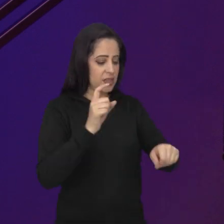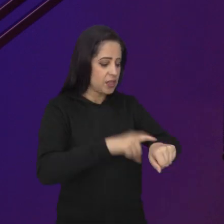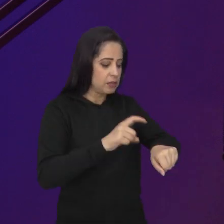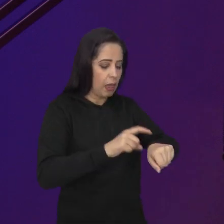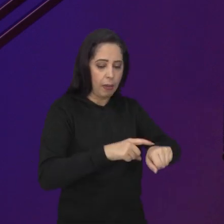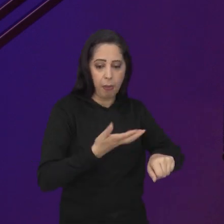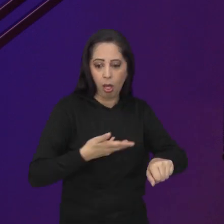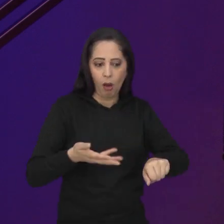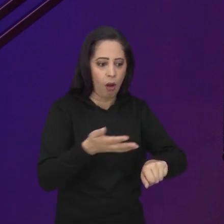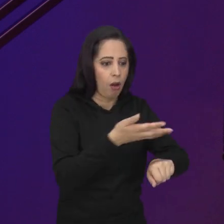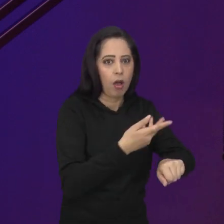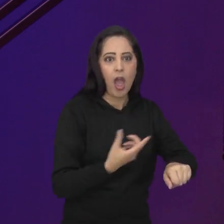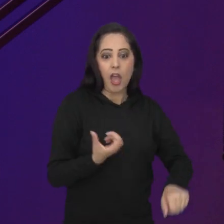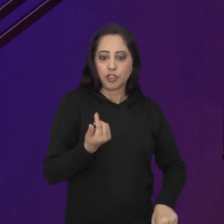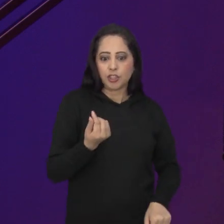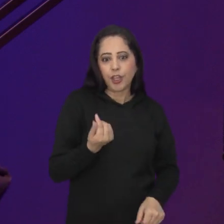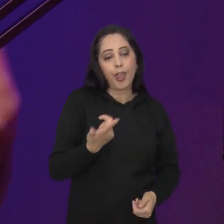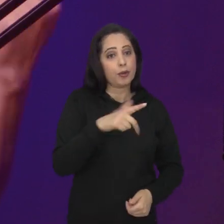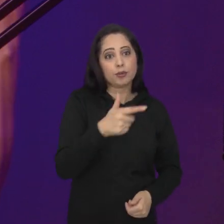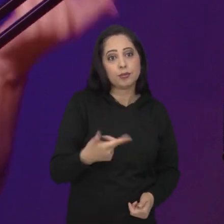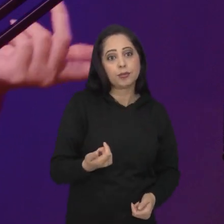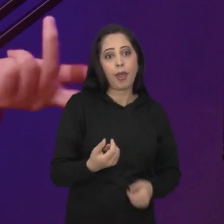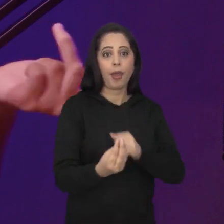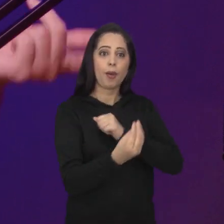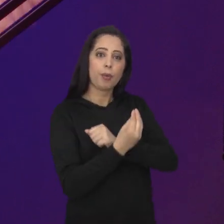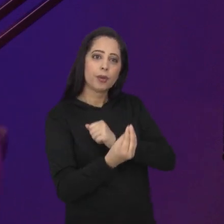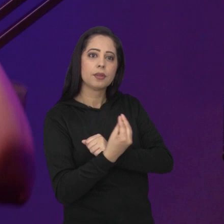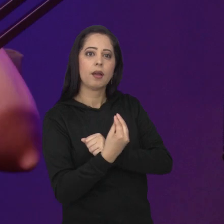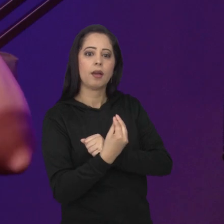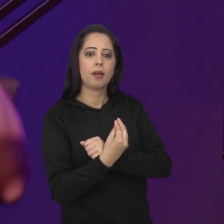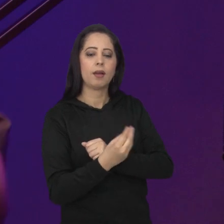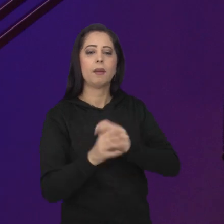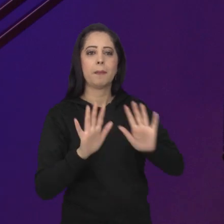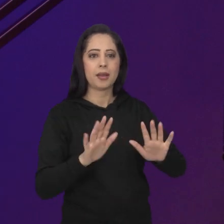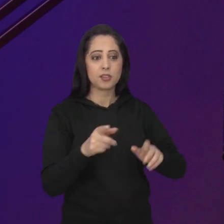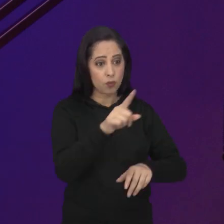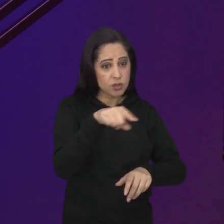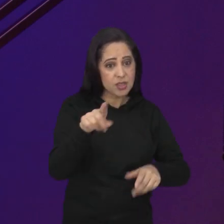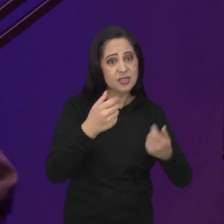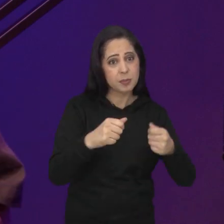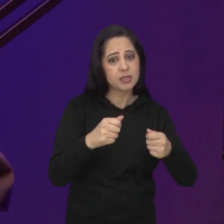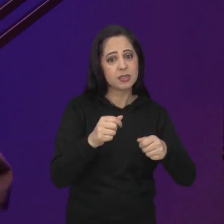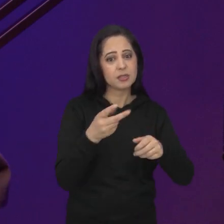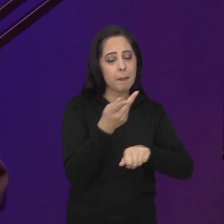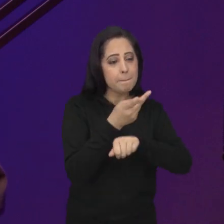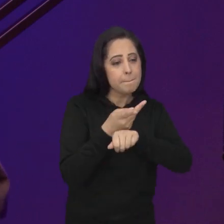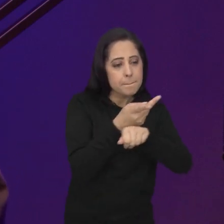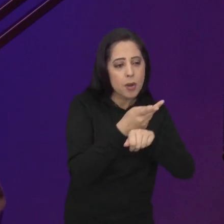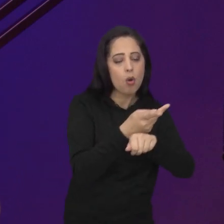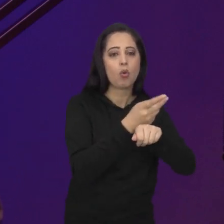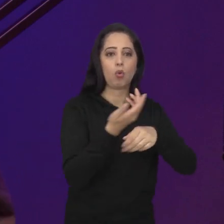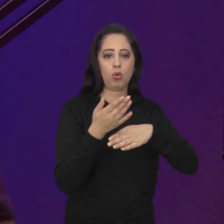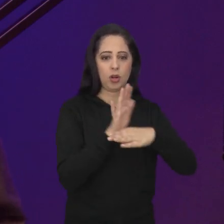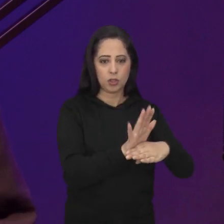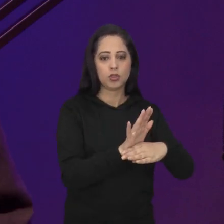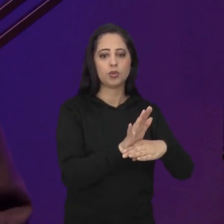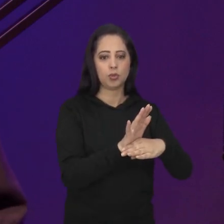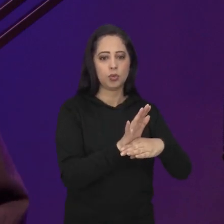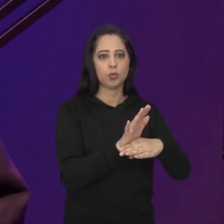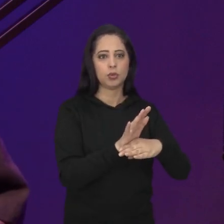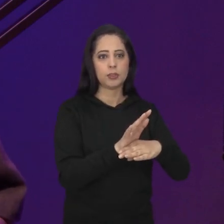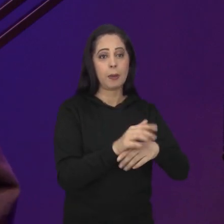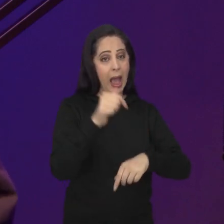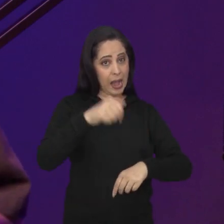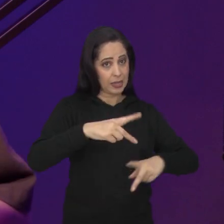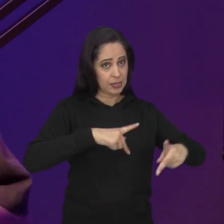não sobra tempo pra gente se cuidar, não sobra dinheiro pra gente se cuidar. Então, busque ajuda. Uma das possibilidades,